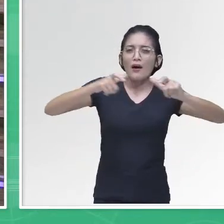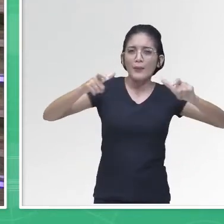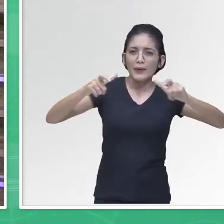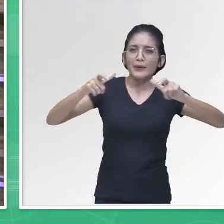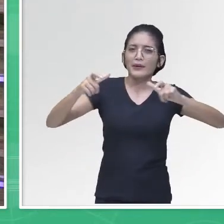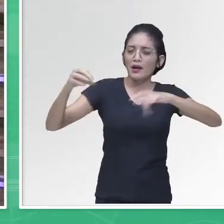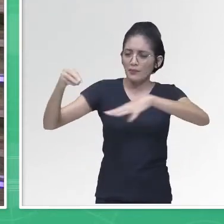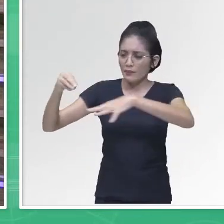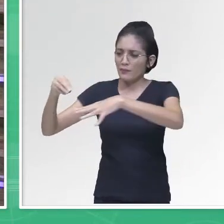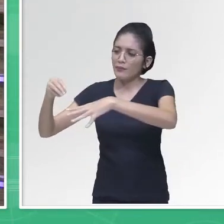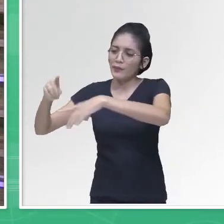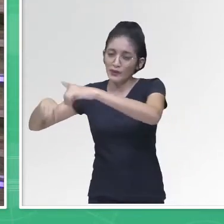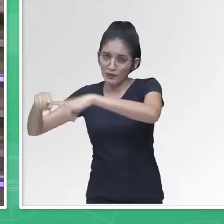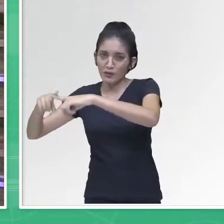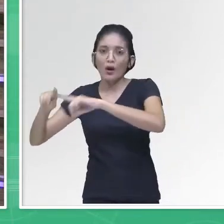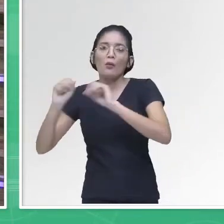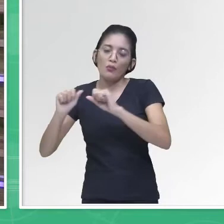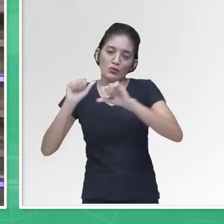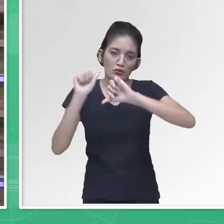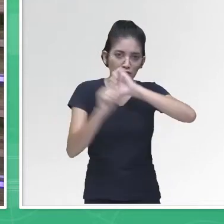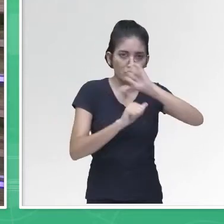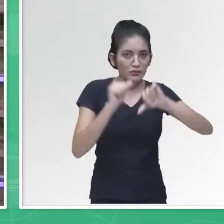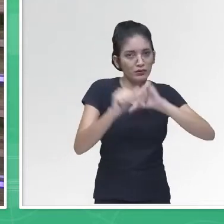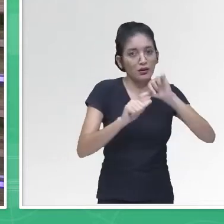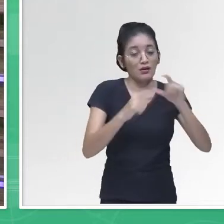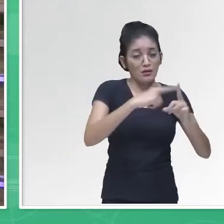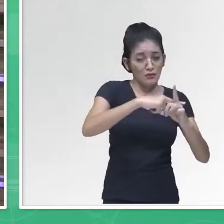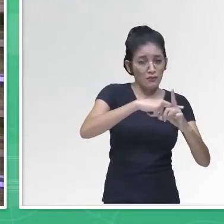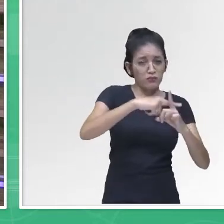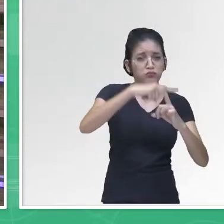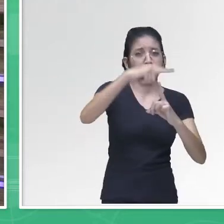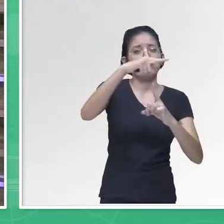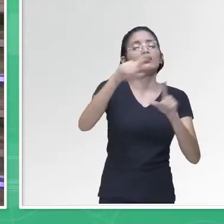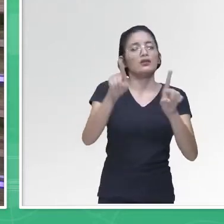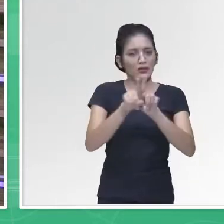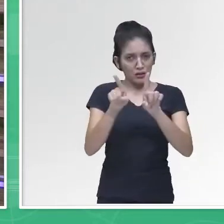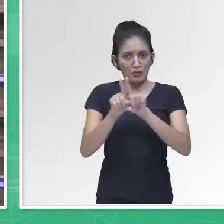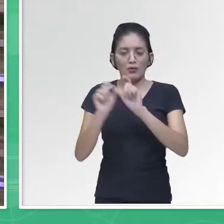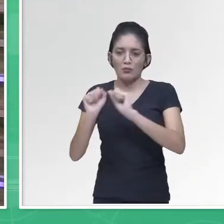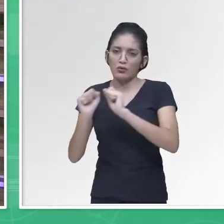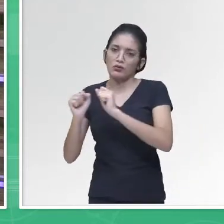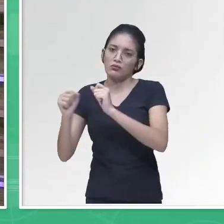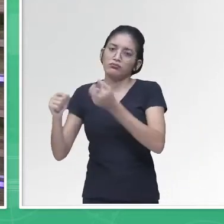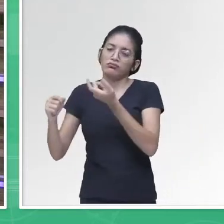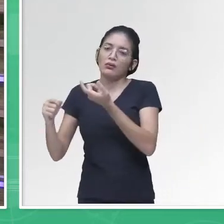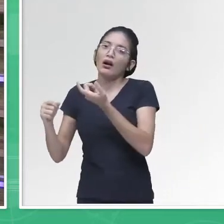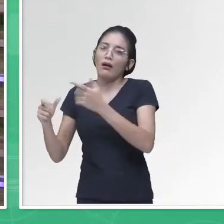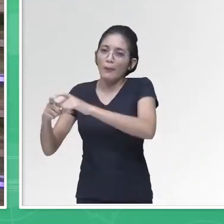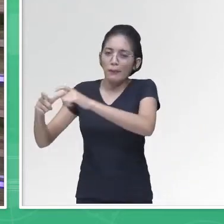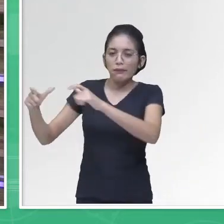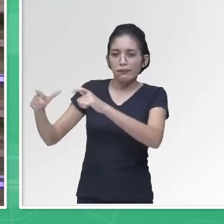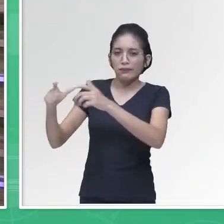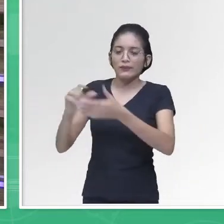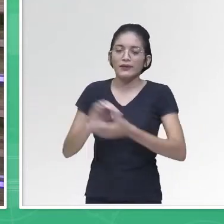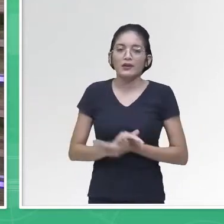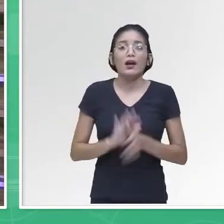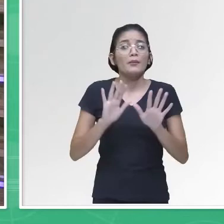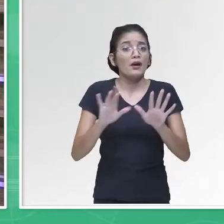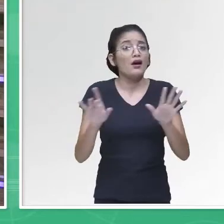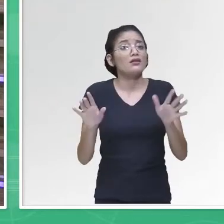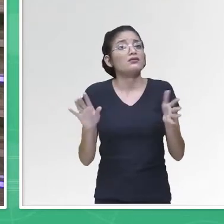substâncias, ela pode alterar. Aumentando a temperatura, aumenta a solubilidade. Mas existem